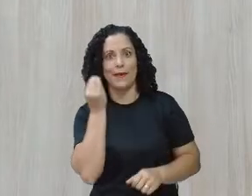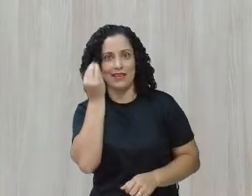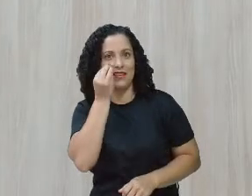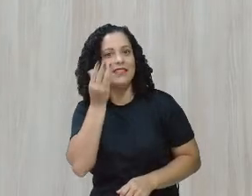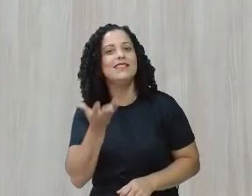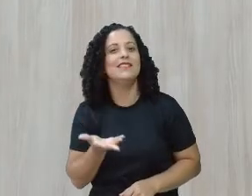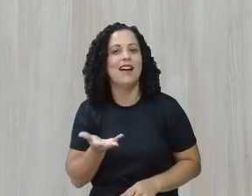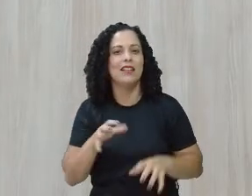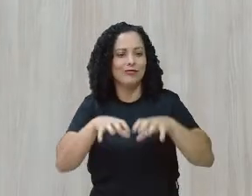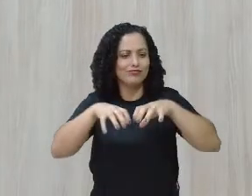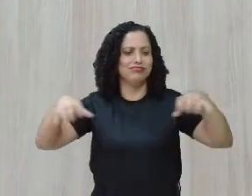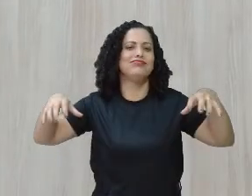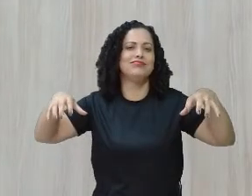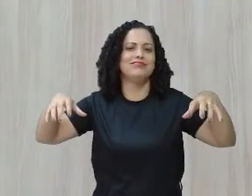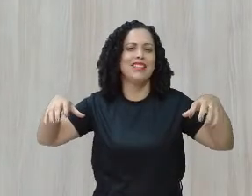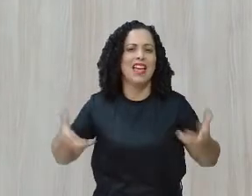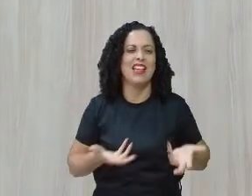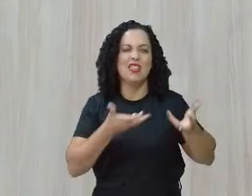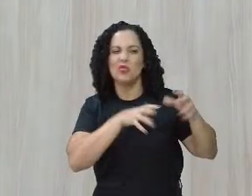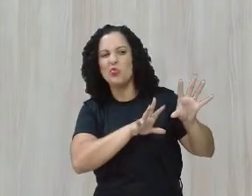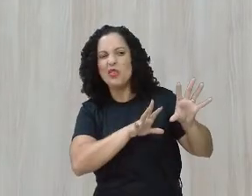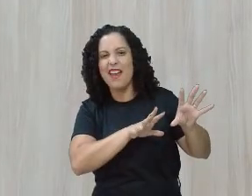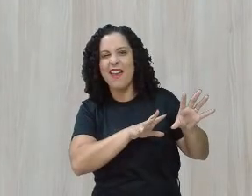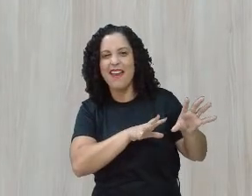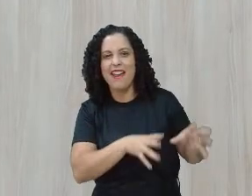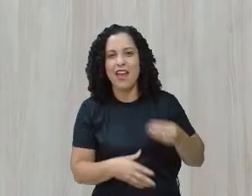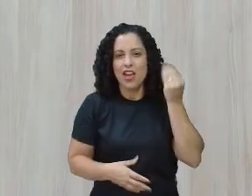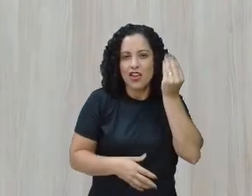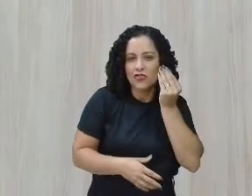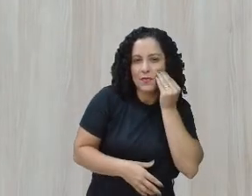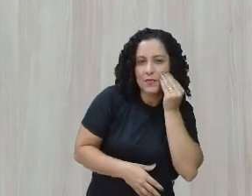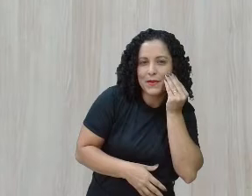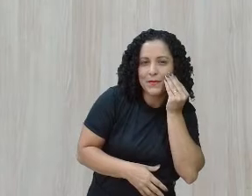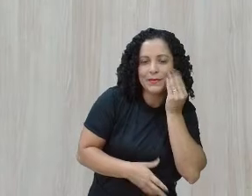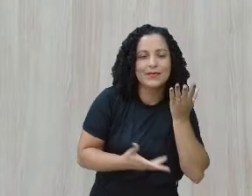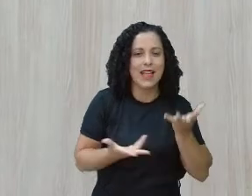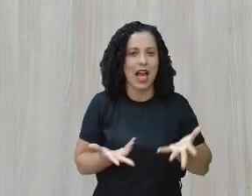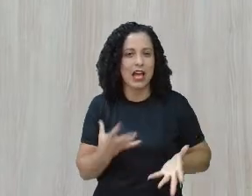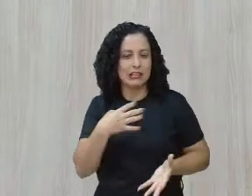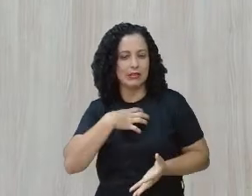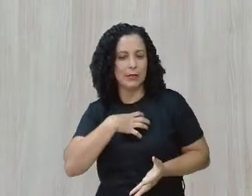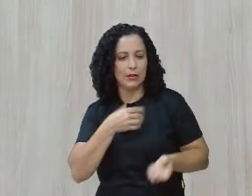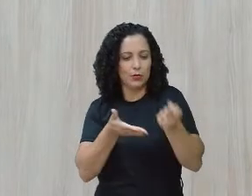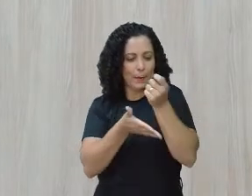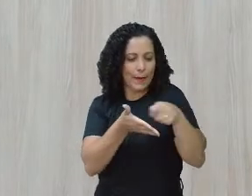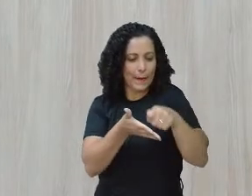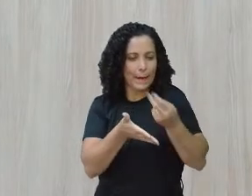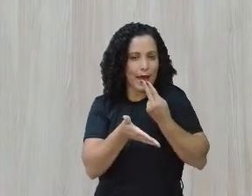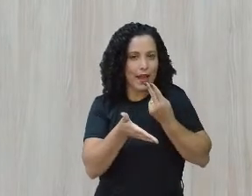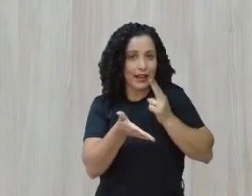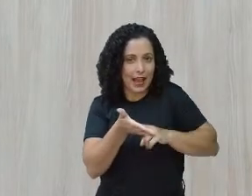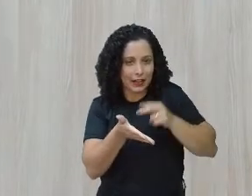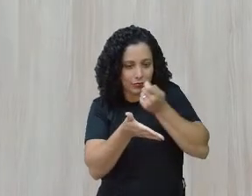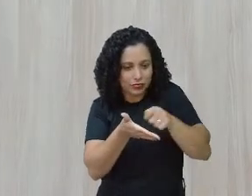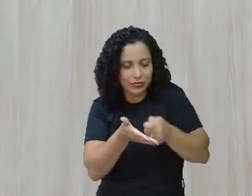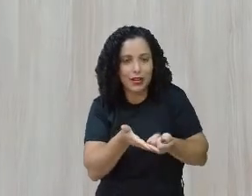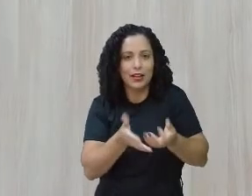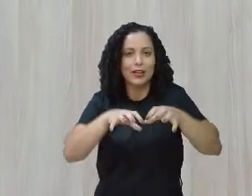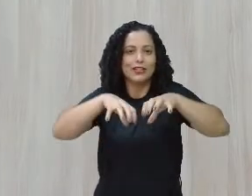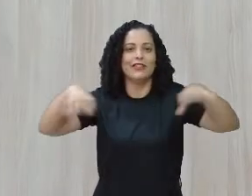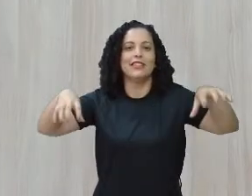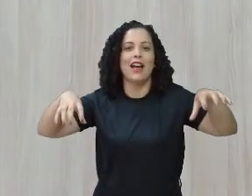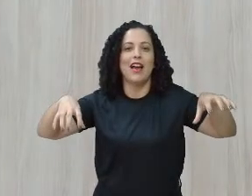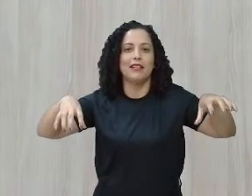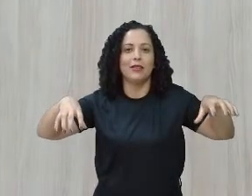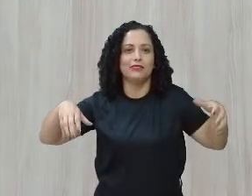não está aí disposto a arriscar falar dos seus sentimentos por meio de uma cartinha de amor? Qual será